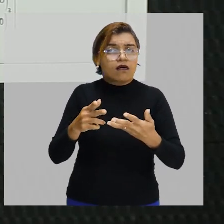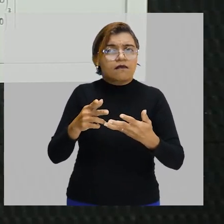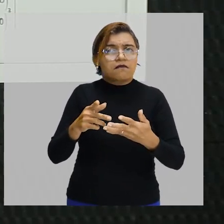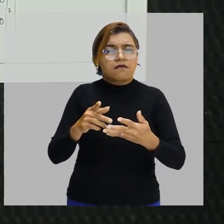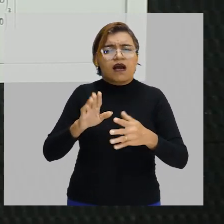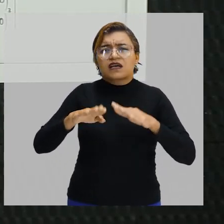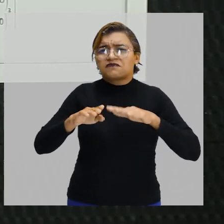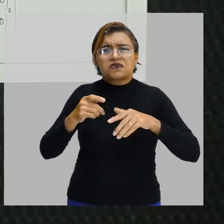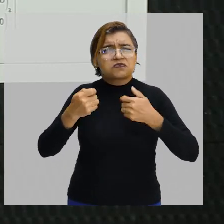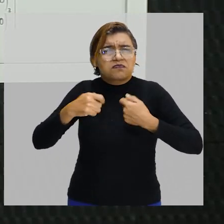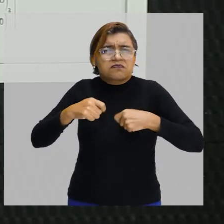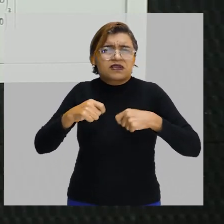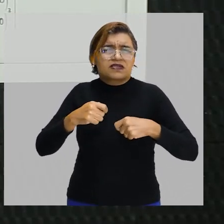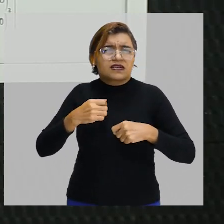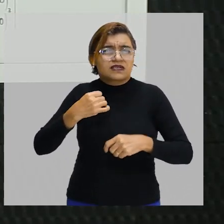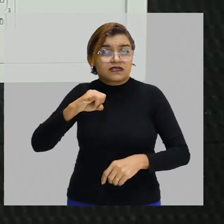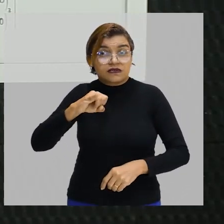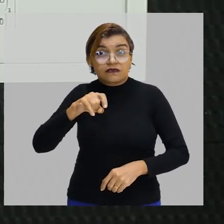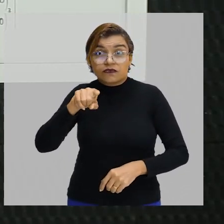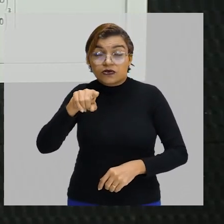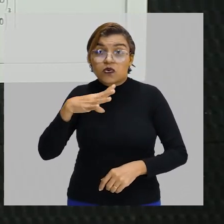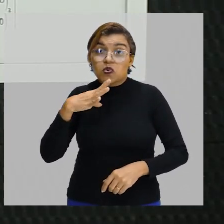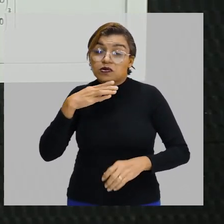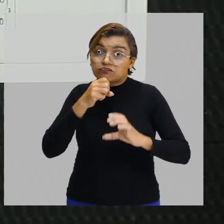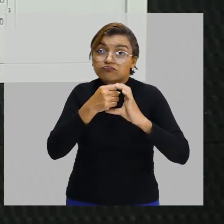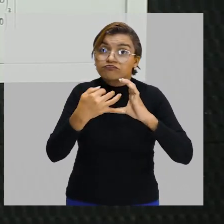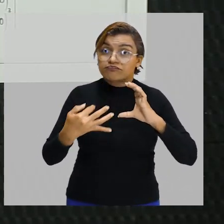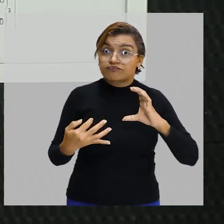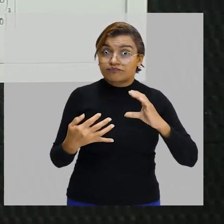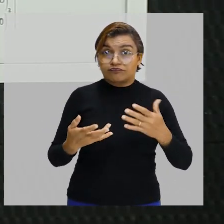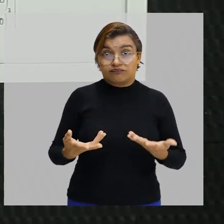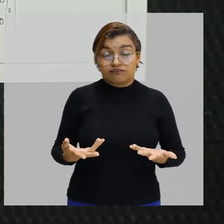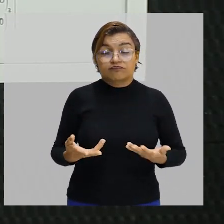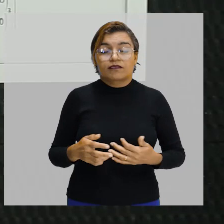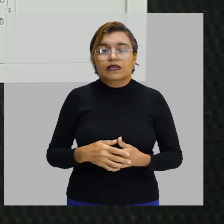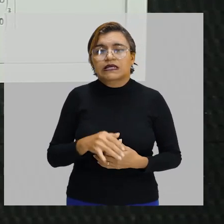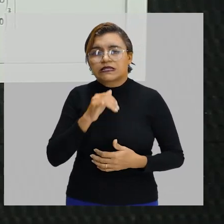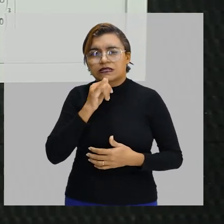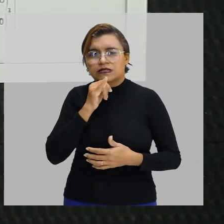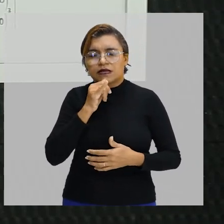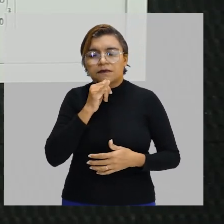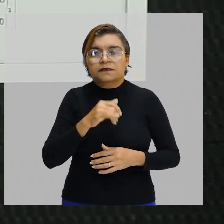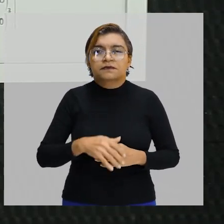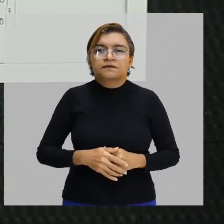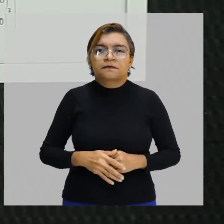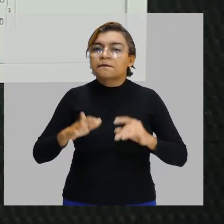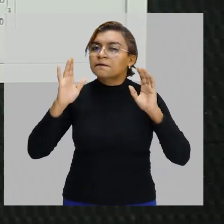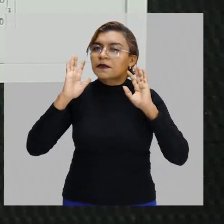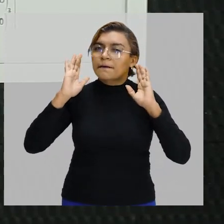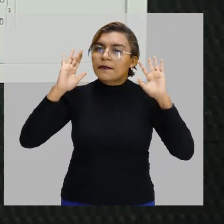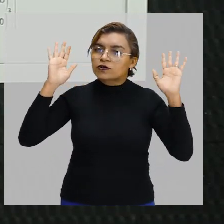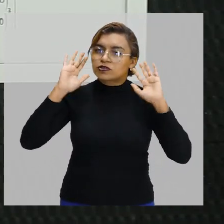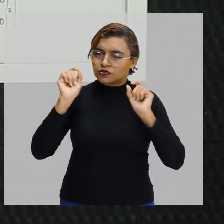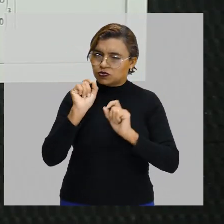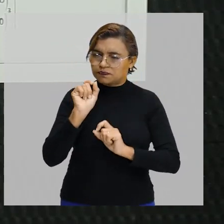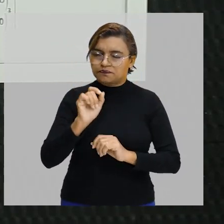necessidade de fazer isso se você conhece as propriedades. Galera, olha só, veja só. Vamos imaginar aqui uma situação. Imagina